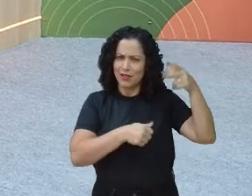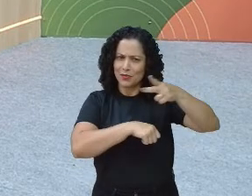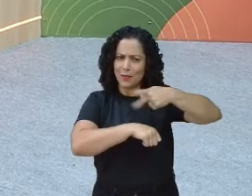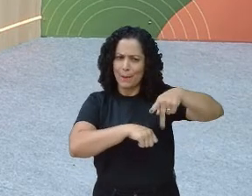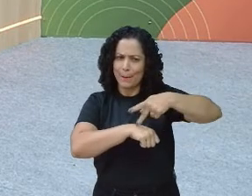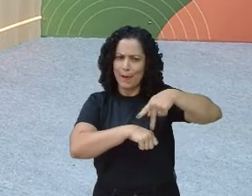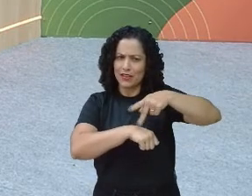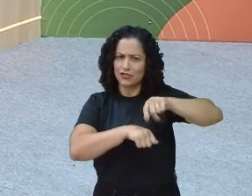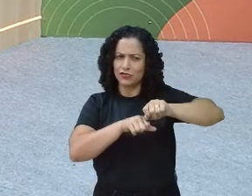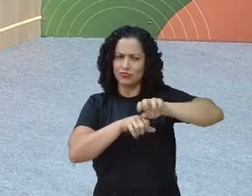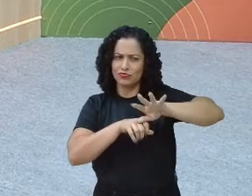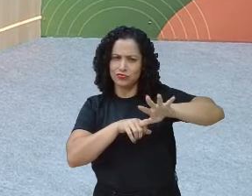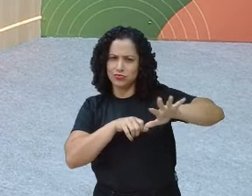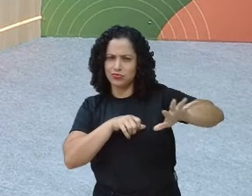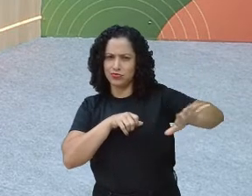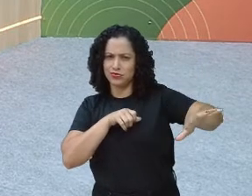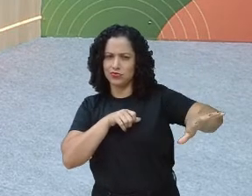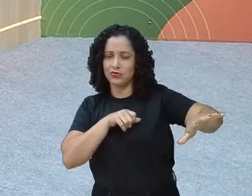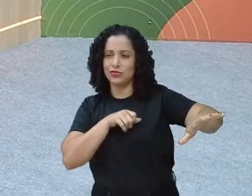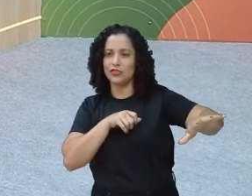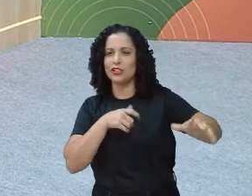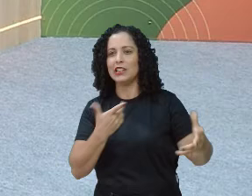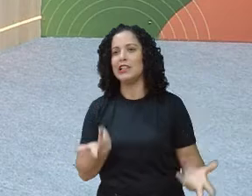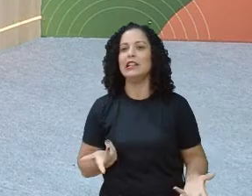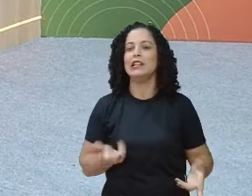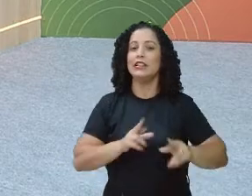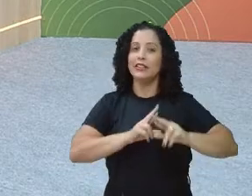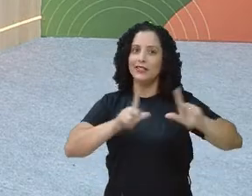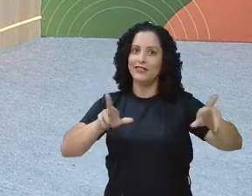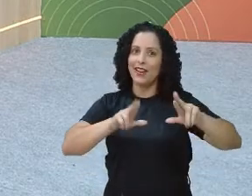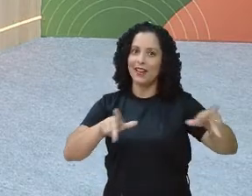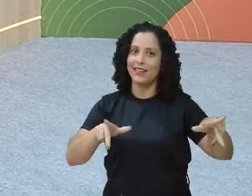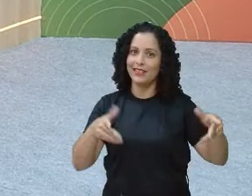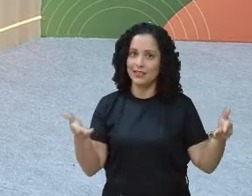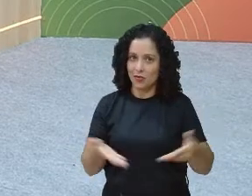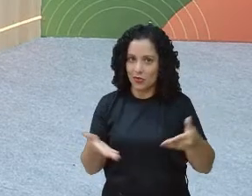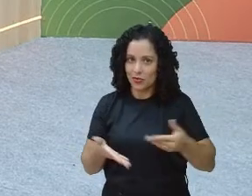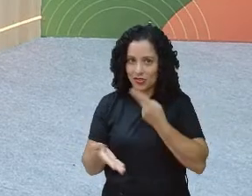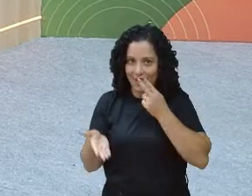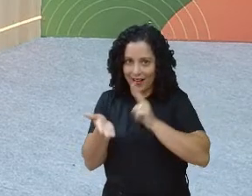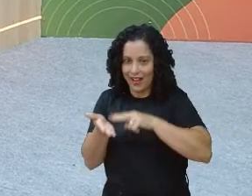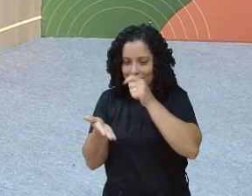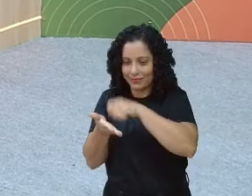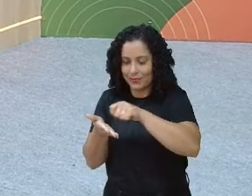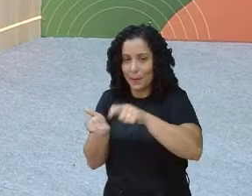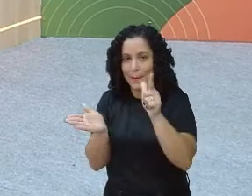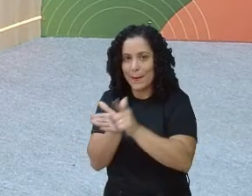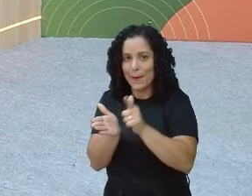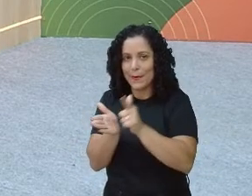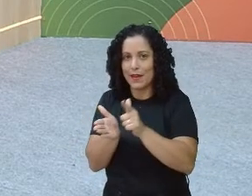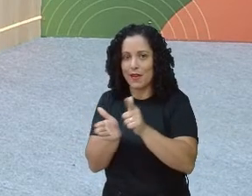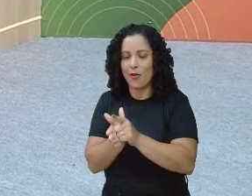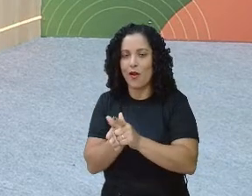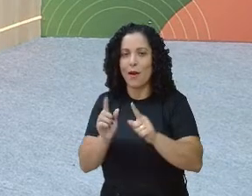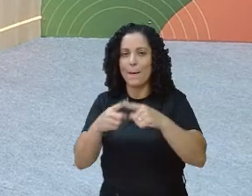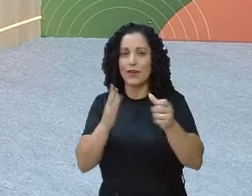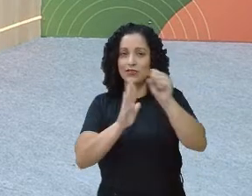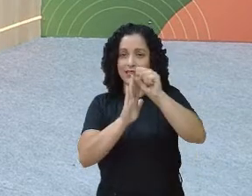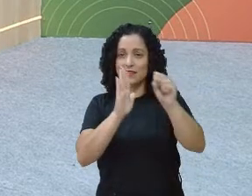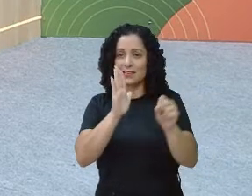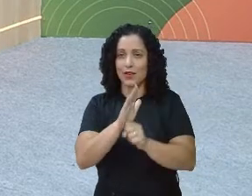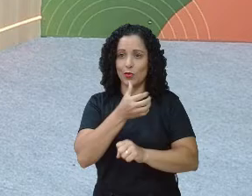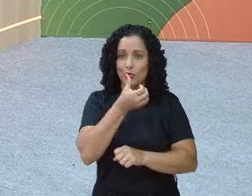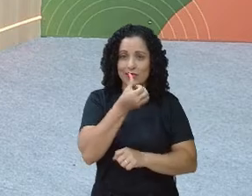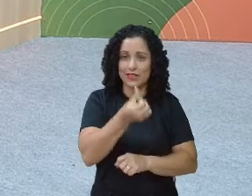como a nossa, né, que é escrita em papel. Estima-se que no século VI a.C.,